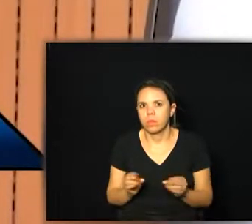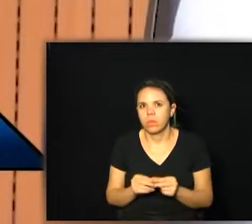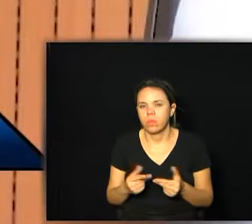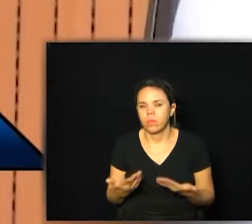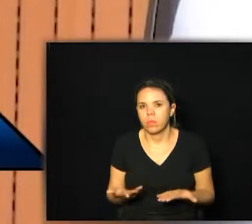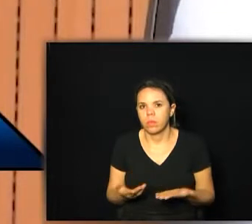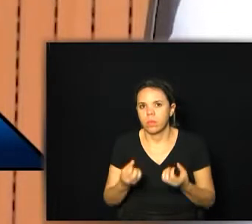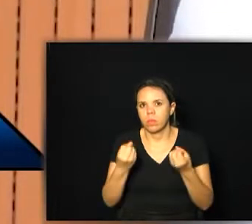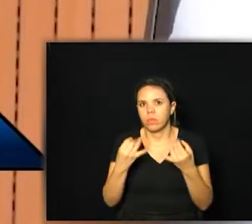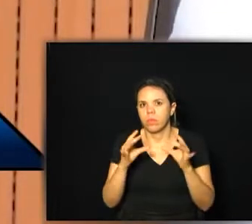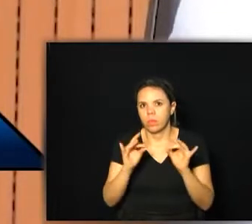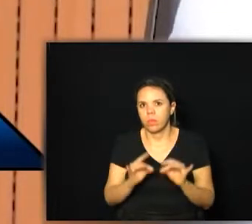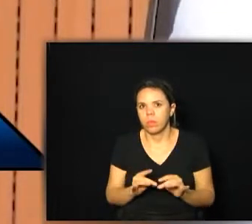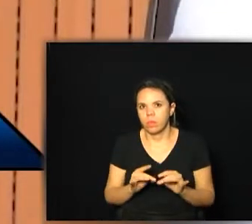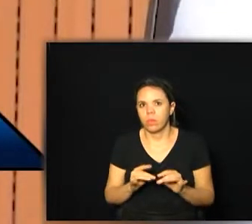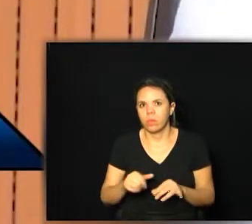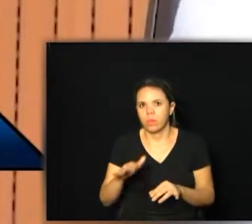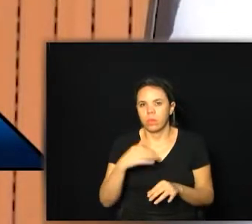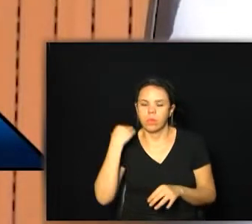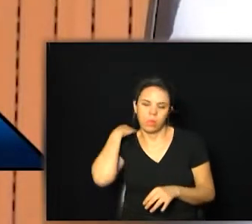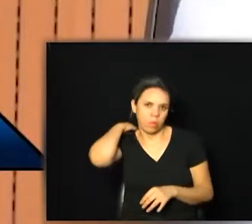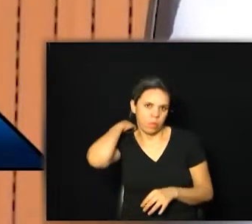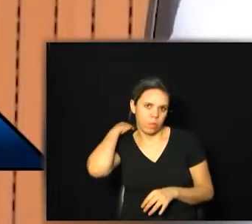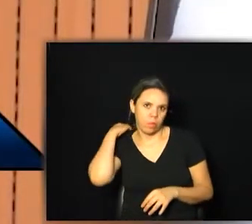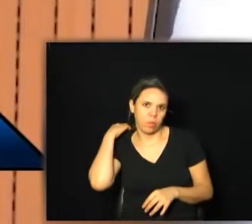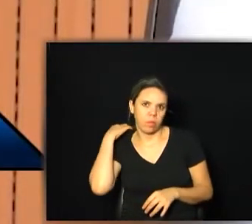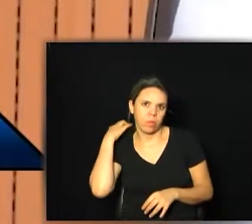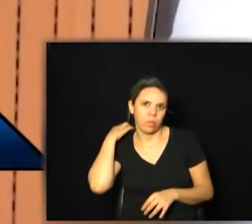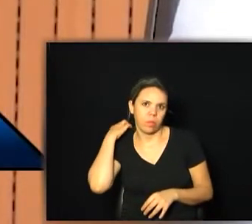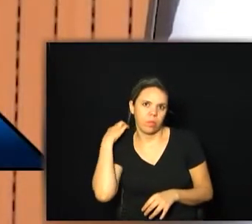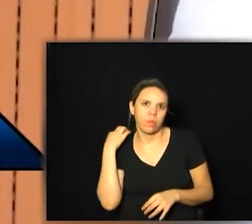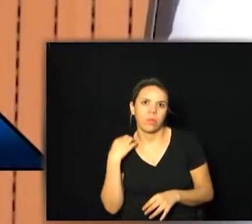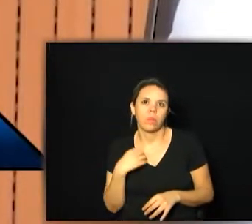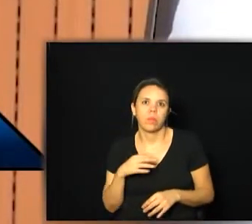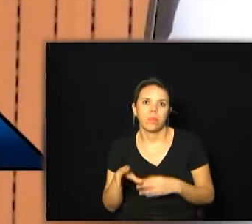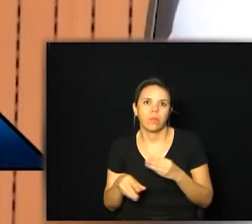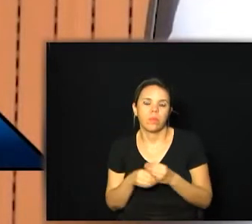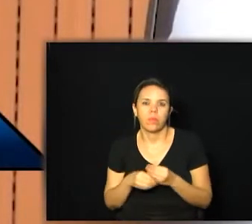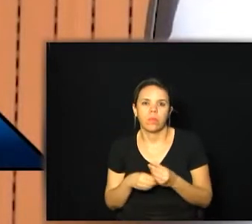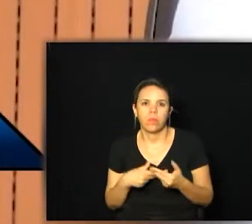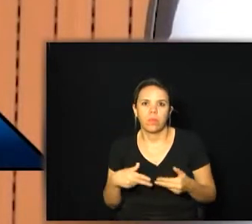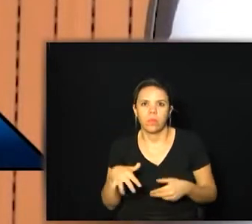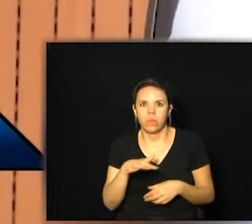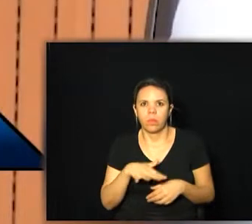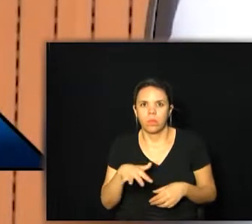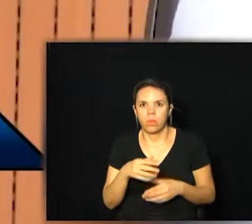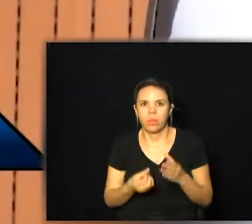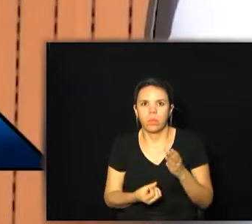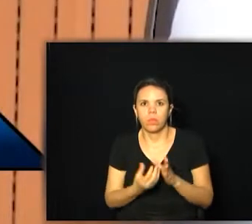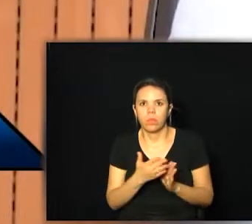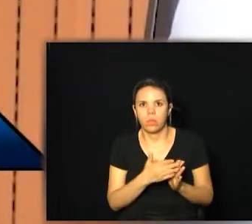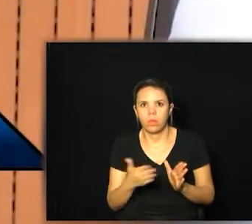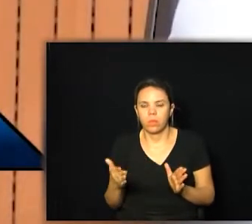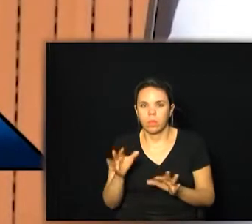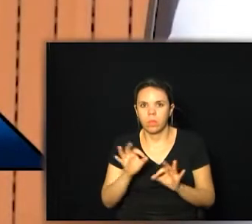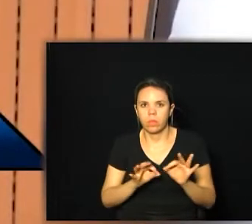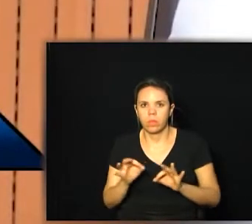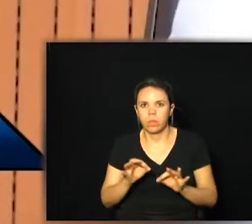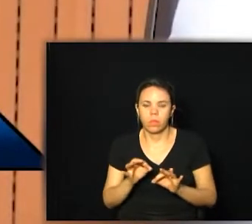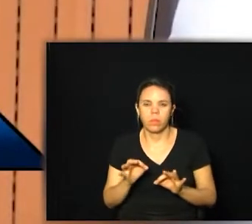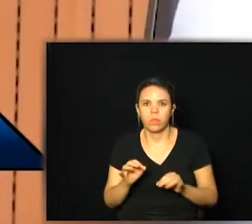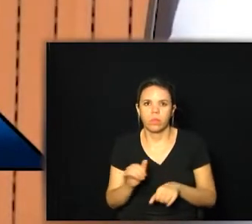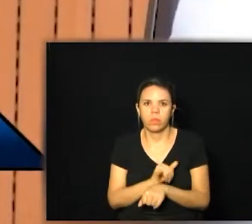e descrição das áreas que compõem as macrozonas criadas no plano